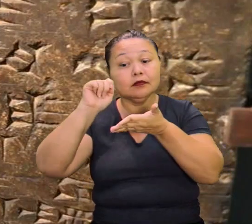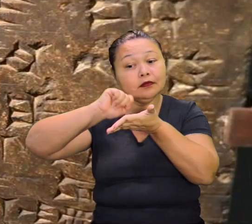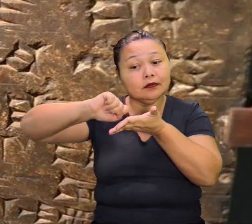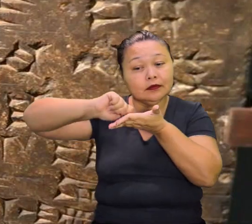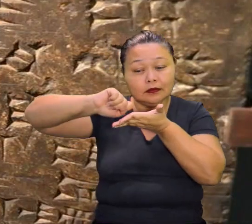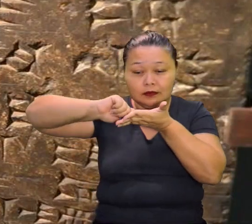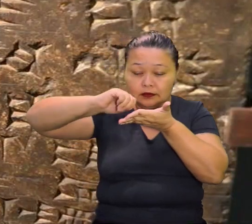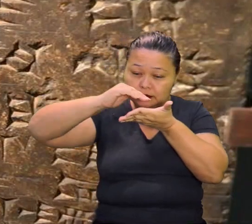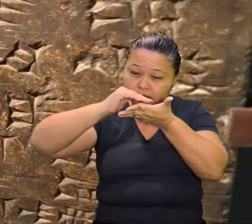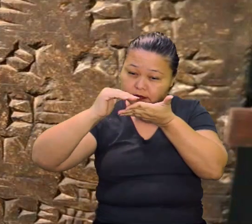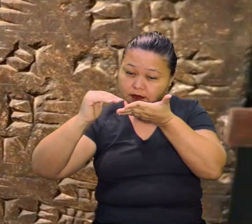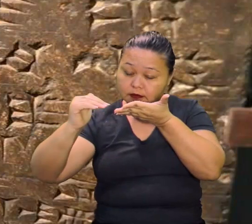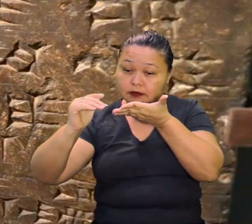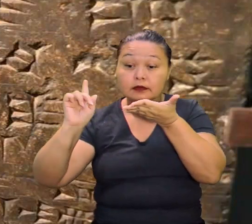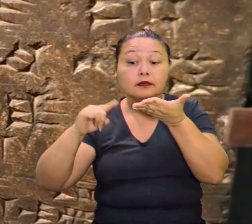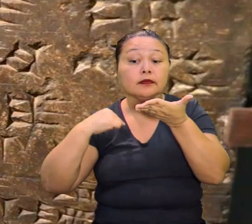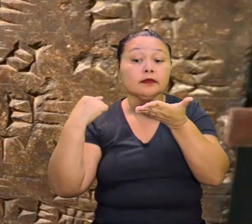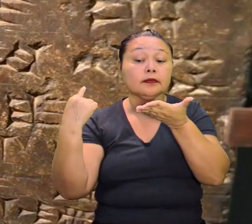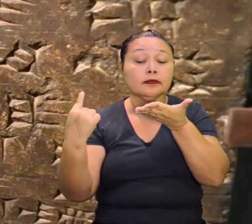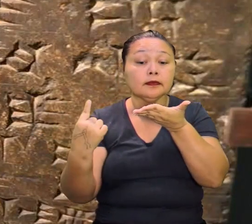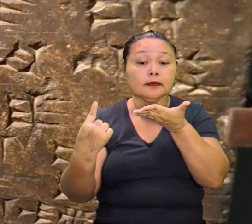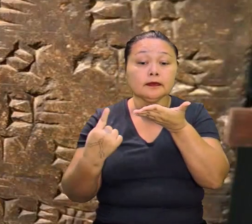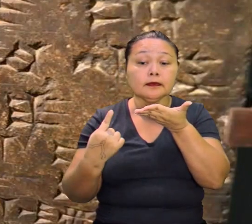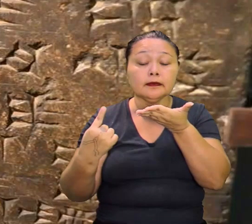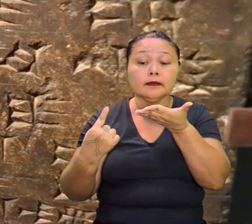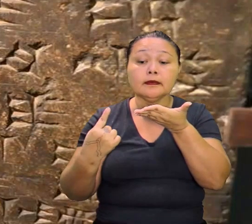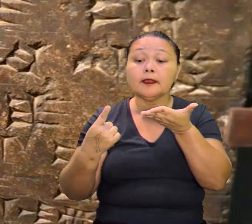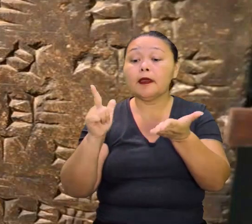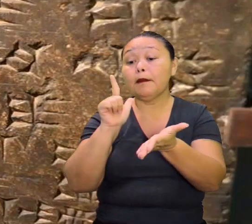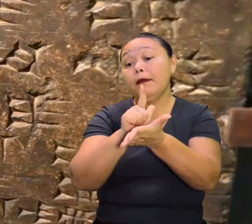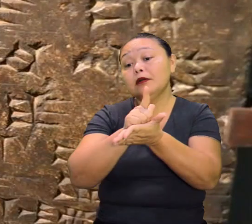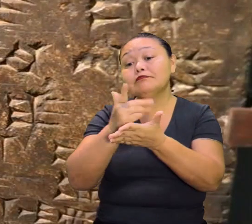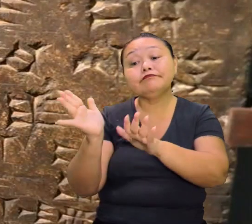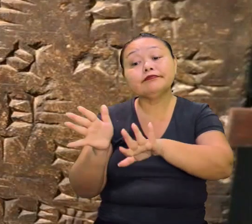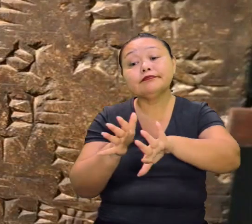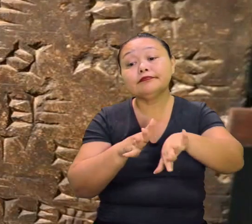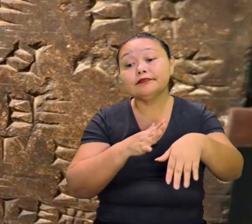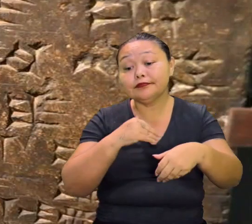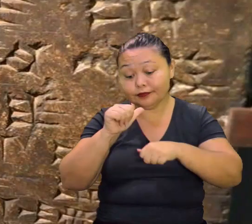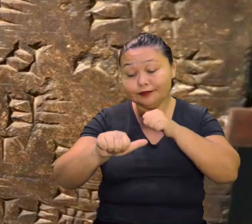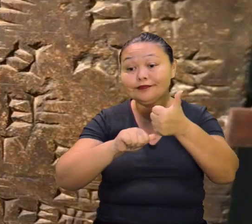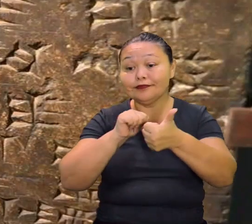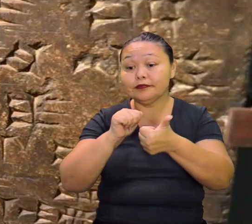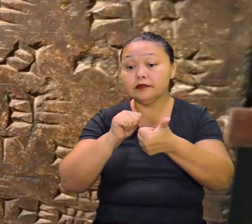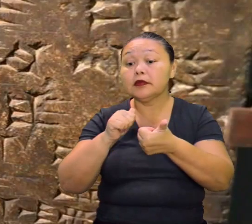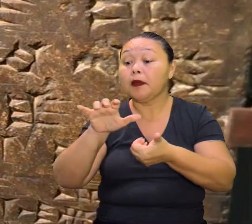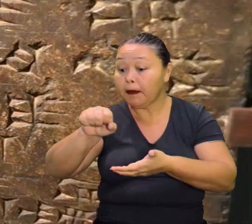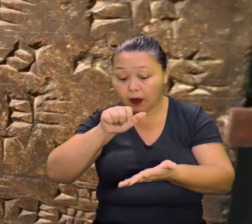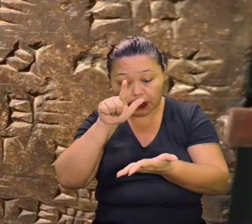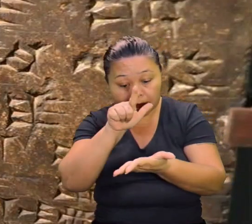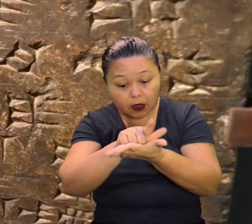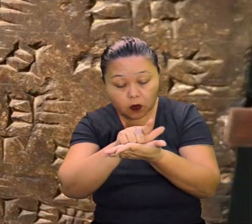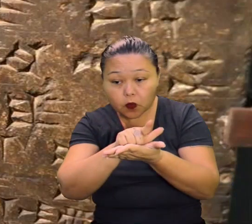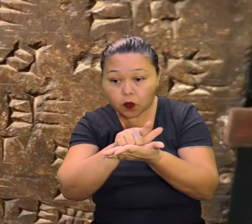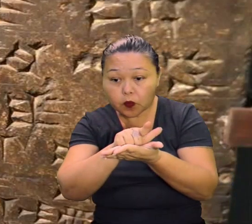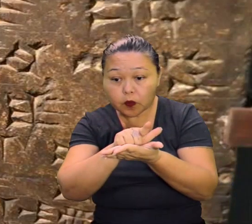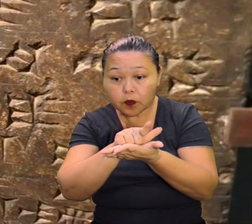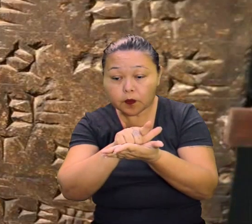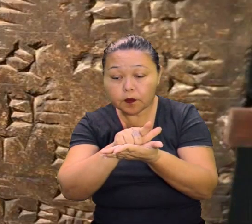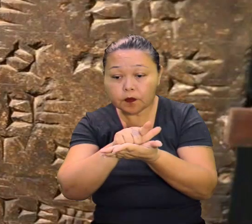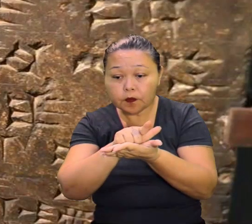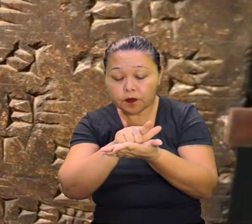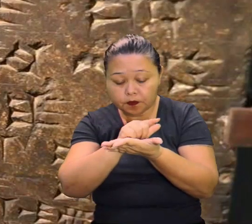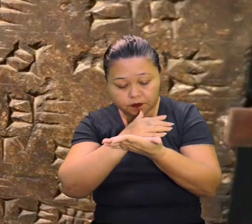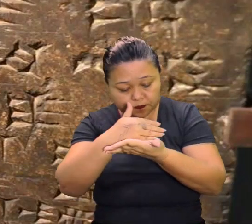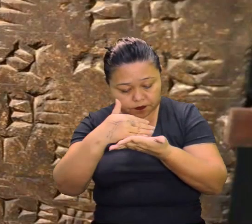argila. Nós só vamos trocar pelo papel. Você pega um papel,